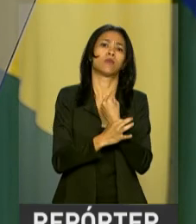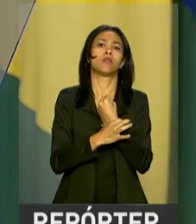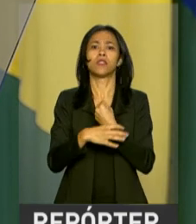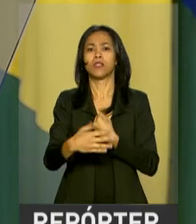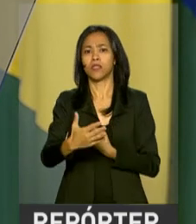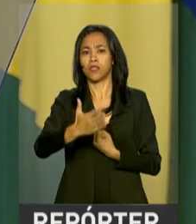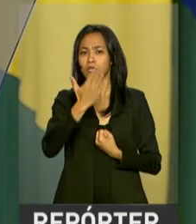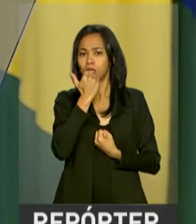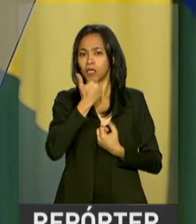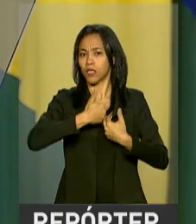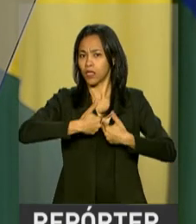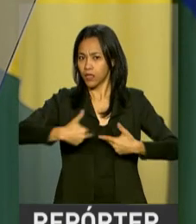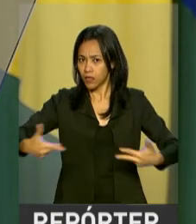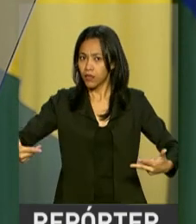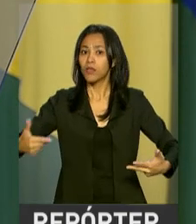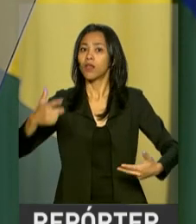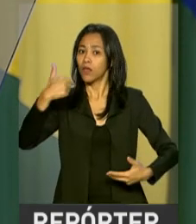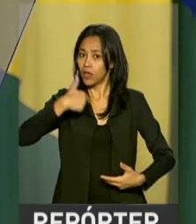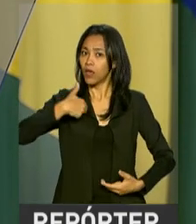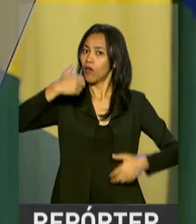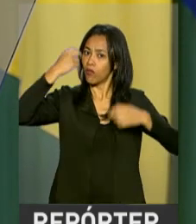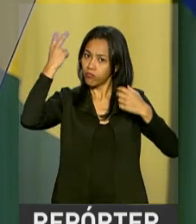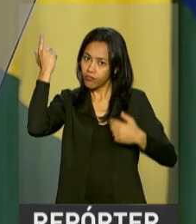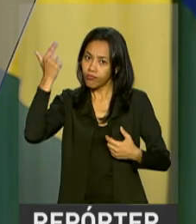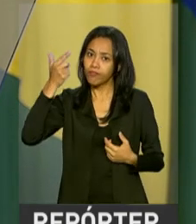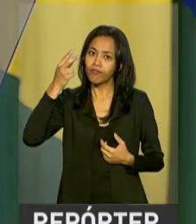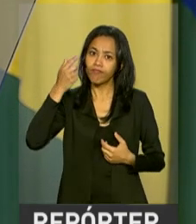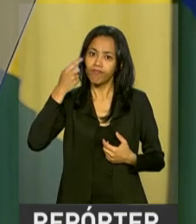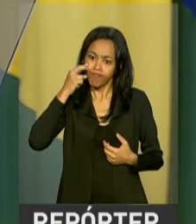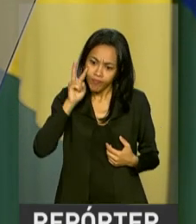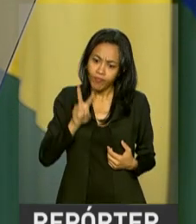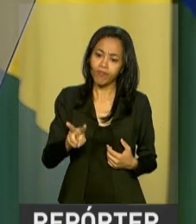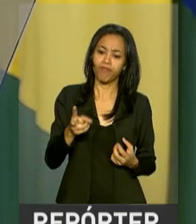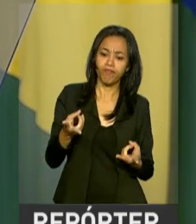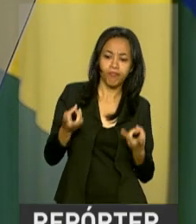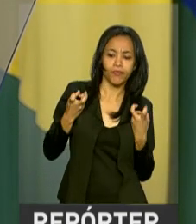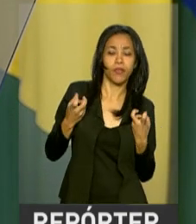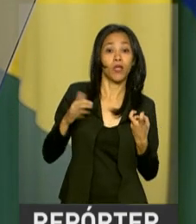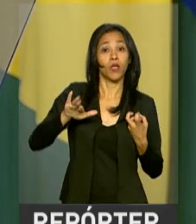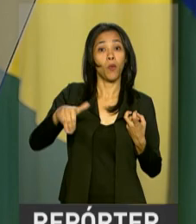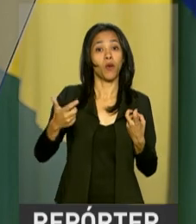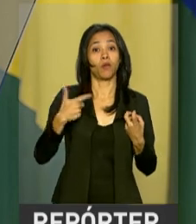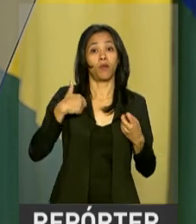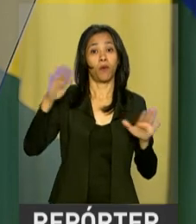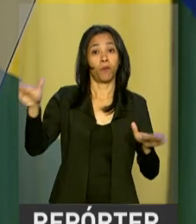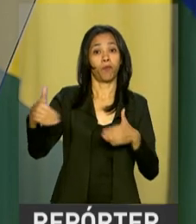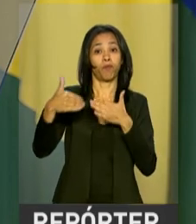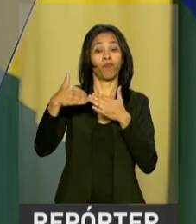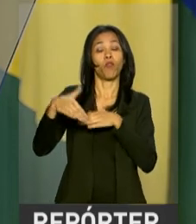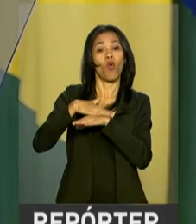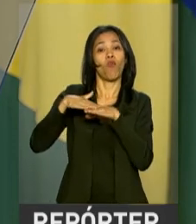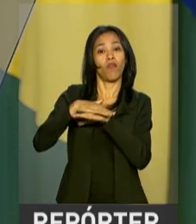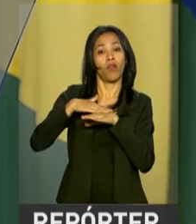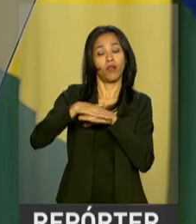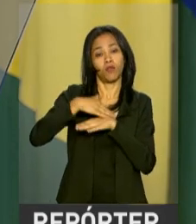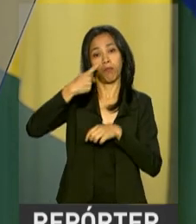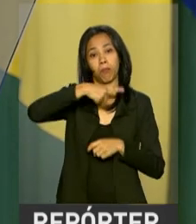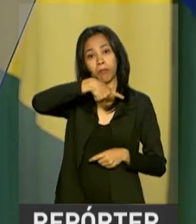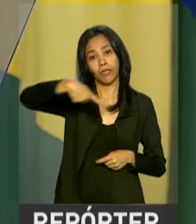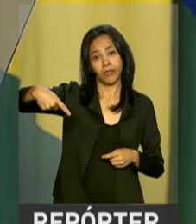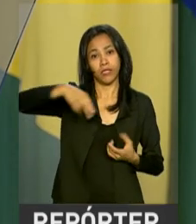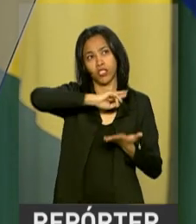eu sou testemunha disso quando converso com líderes de vários países